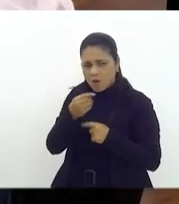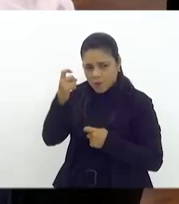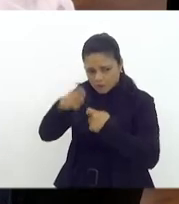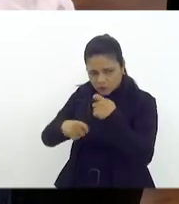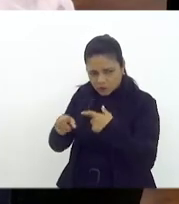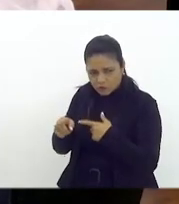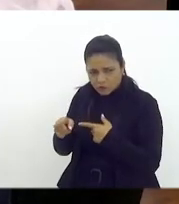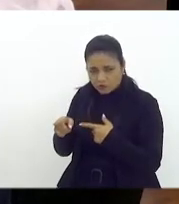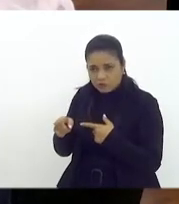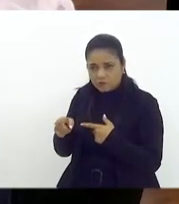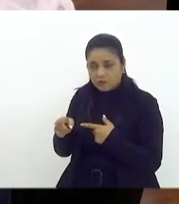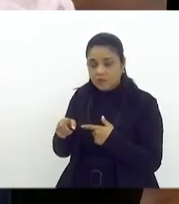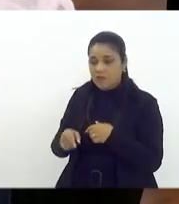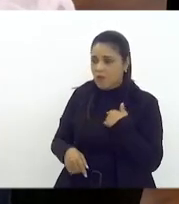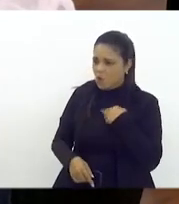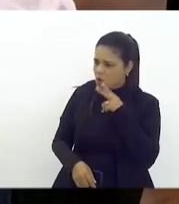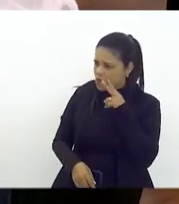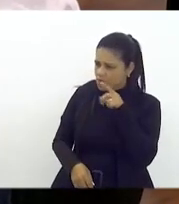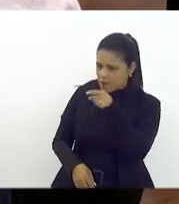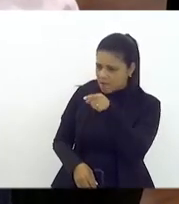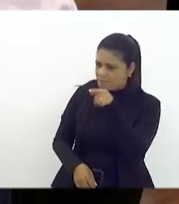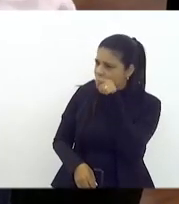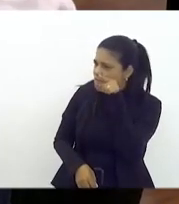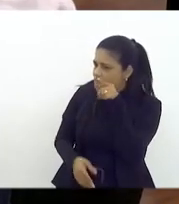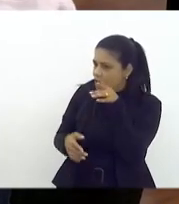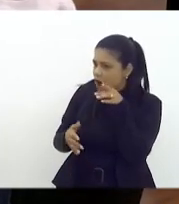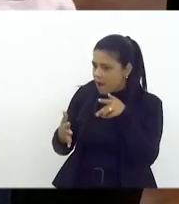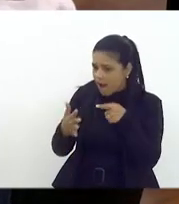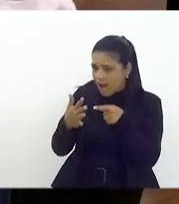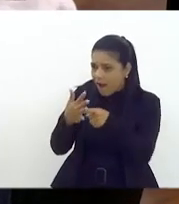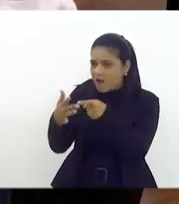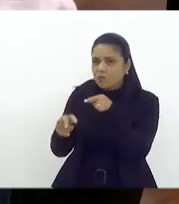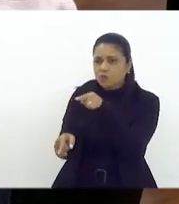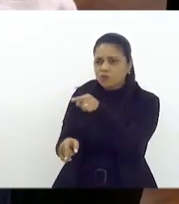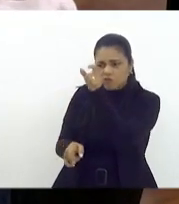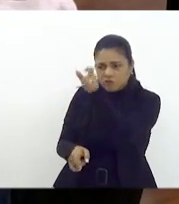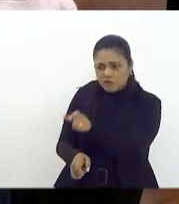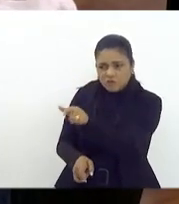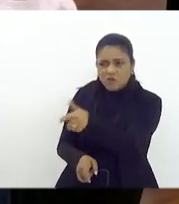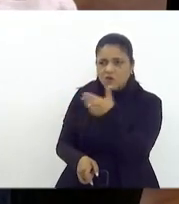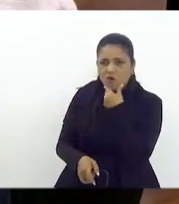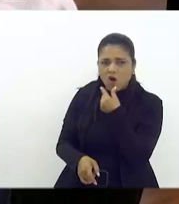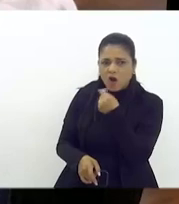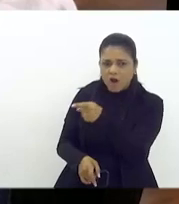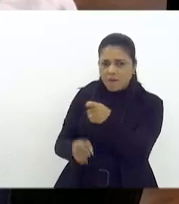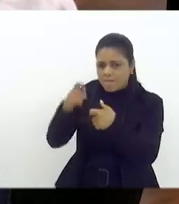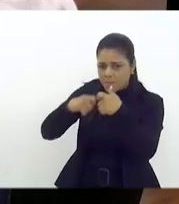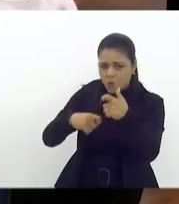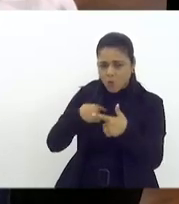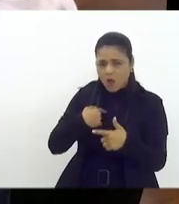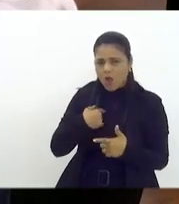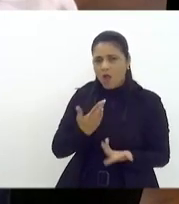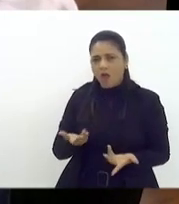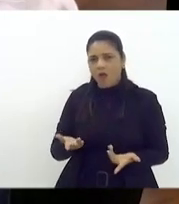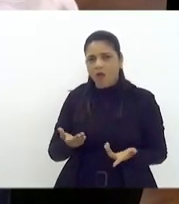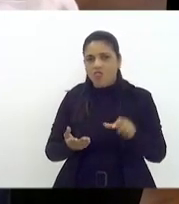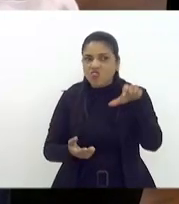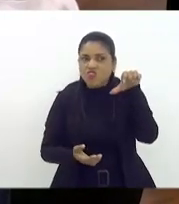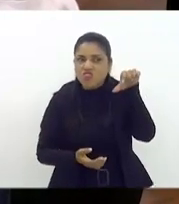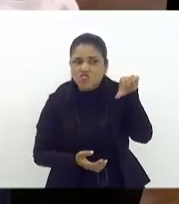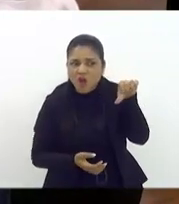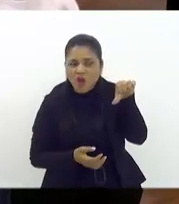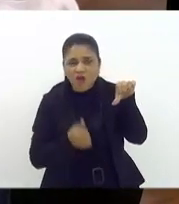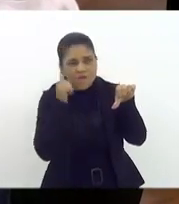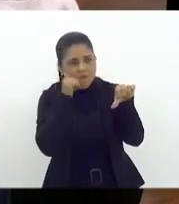olhando para ele dizendo foi ele as mulheres viam esse eu me senti uma Imagina você tá perante né